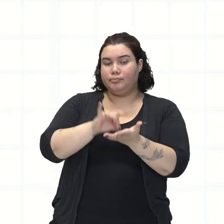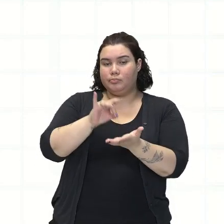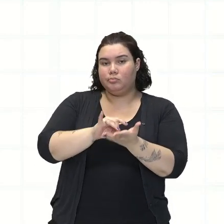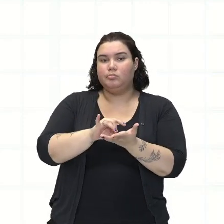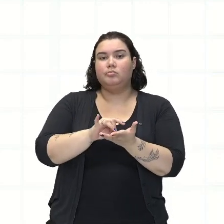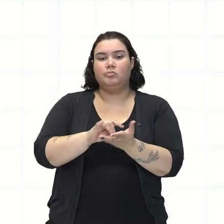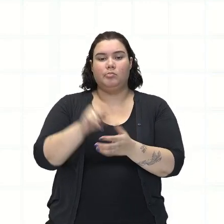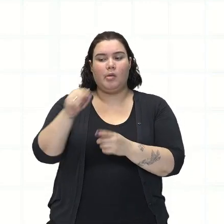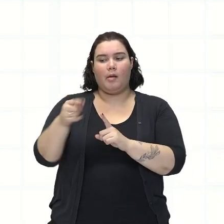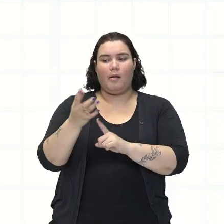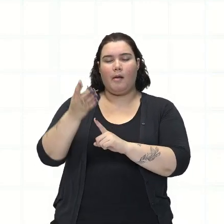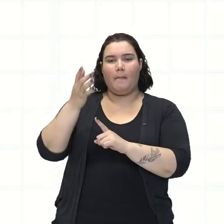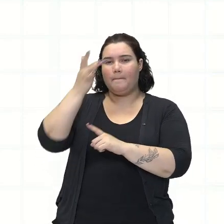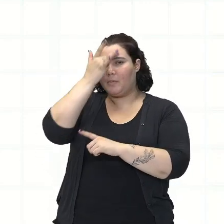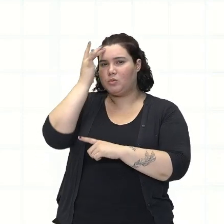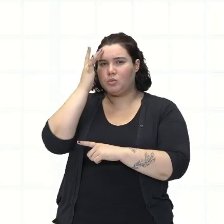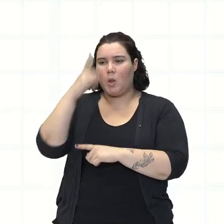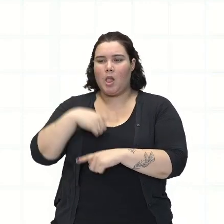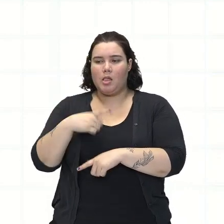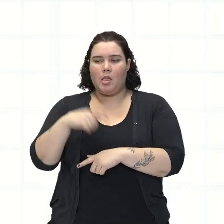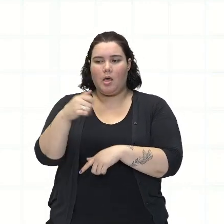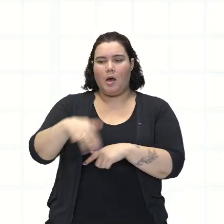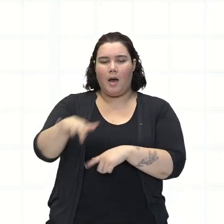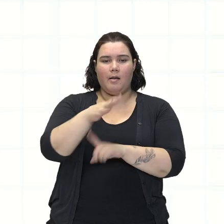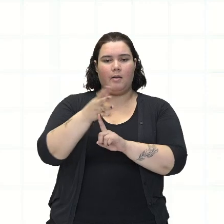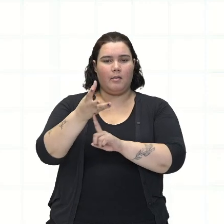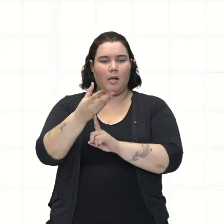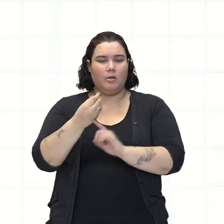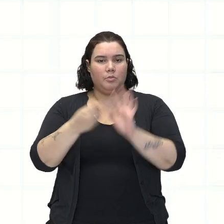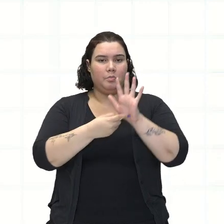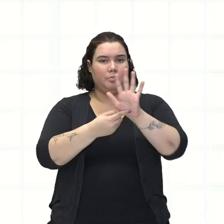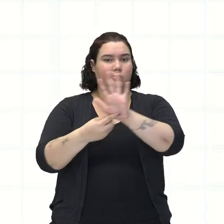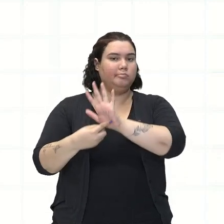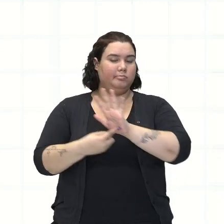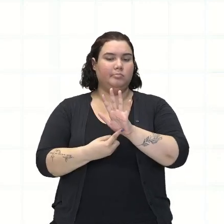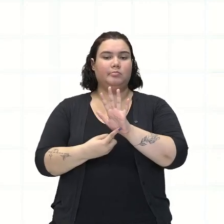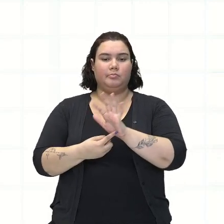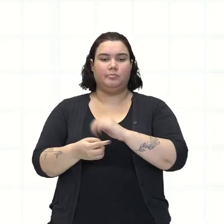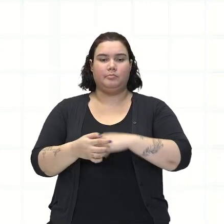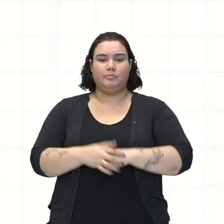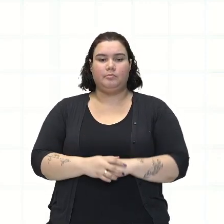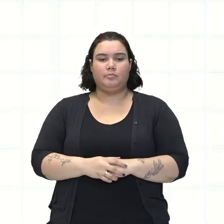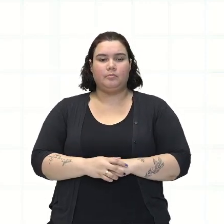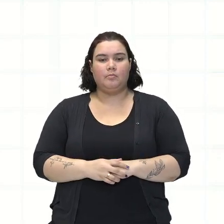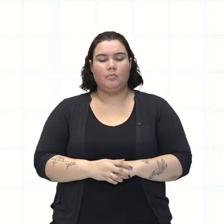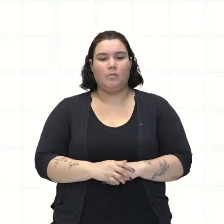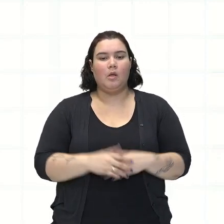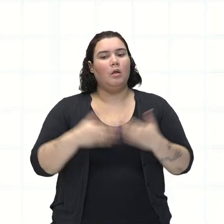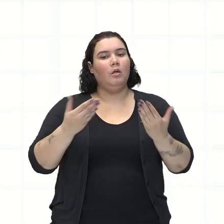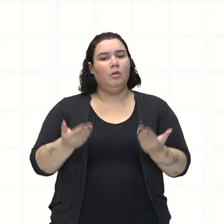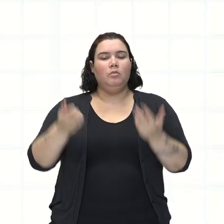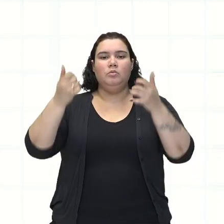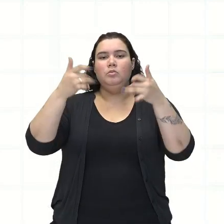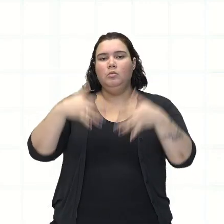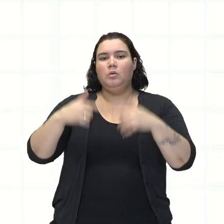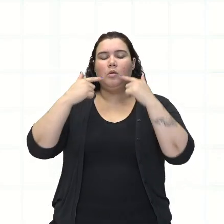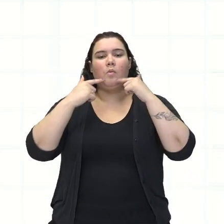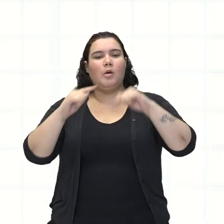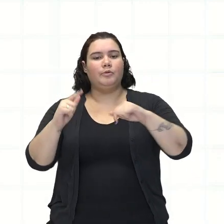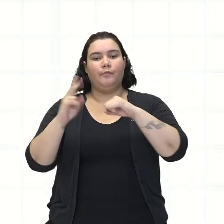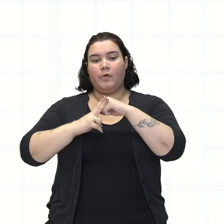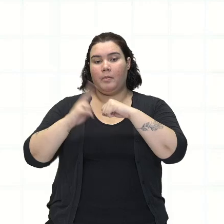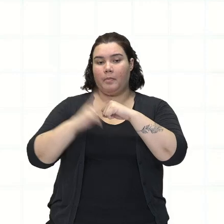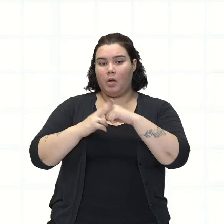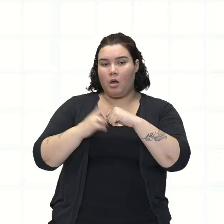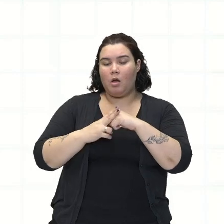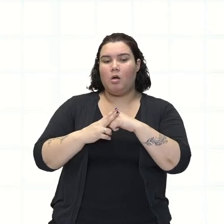aquele artista está tentando transmitir perfeitamente. A gente falou de linguagem verbal,